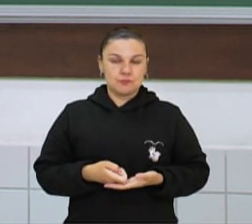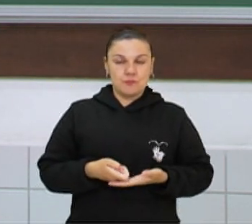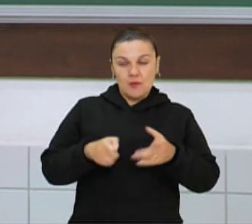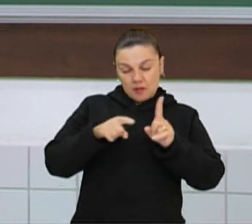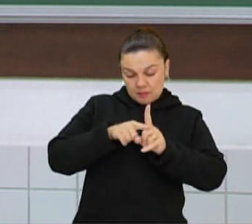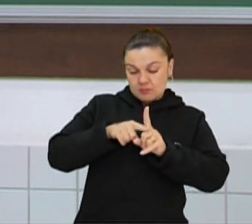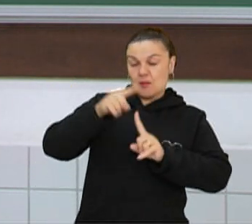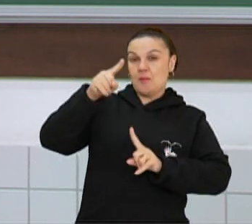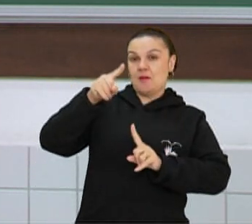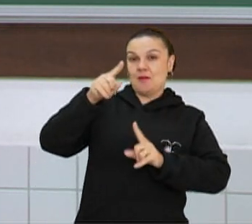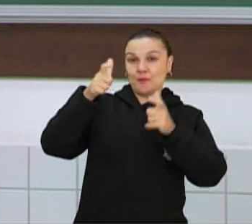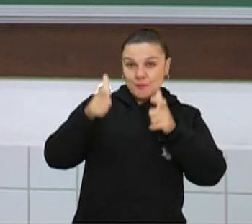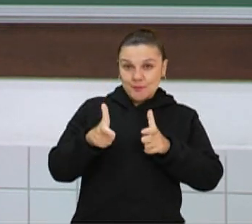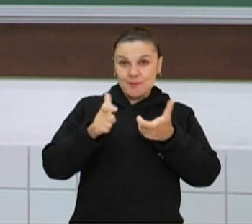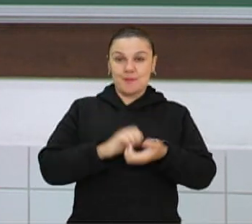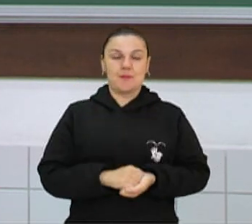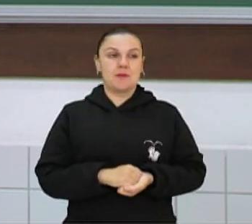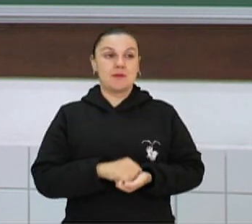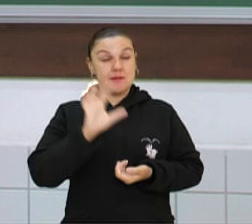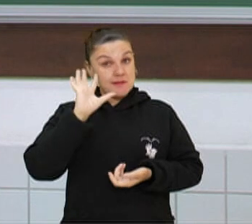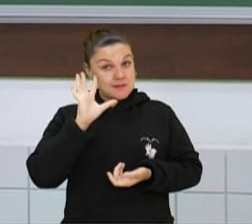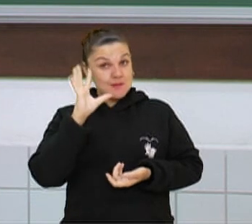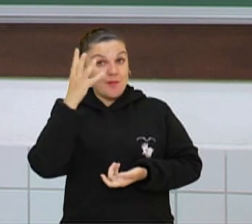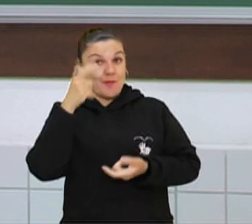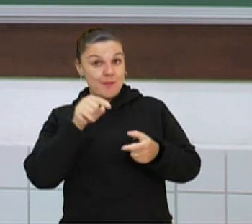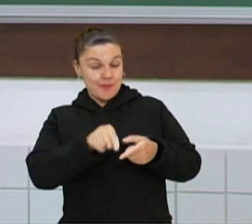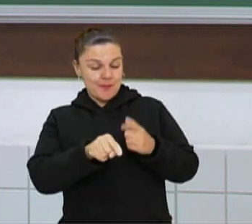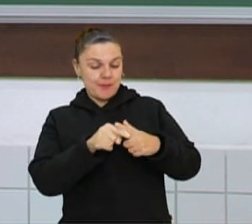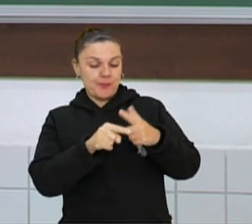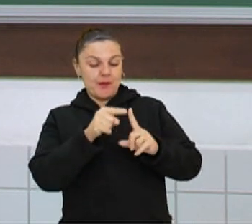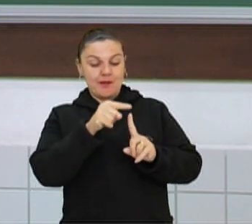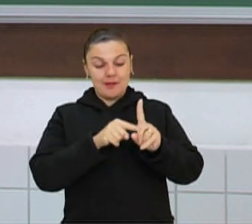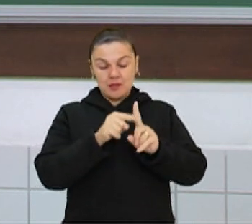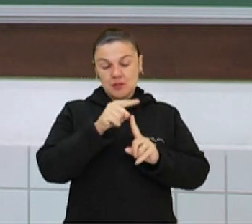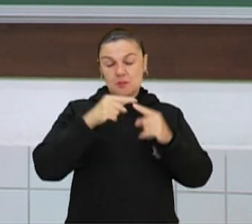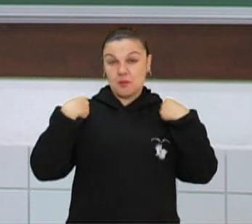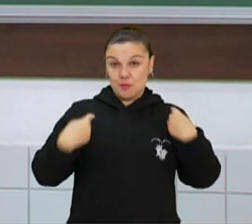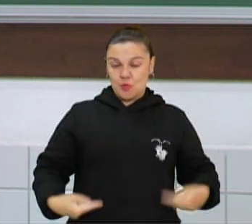conforme vai aumentando a temperatura no ambiente. Isso acontece porque a temperatura do corpo é